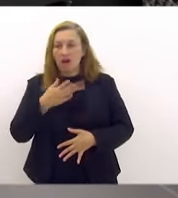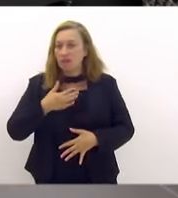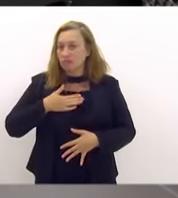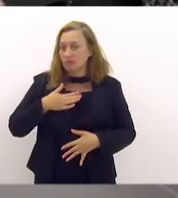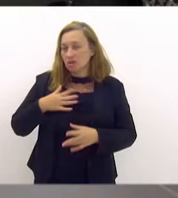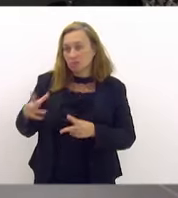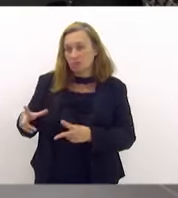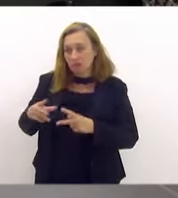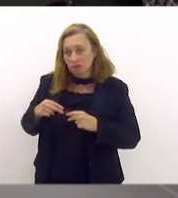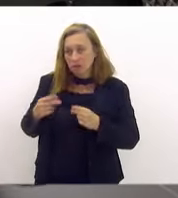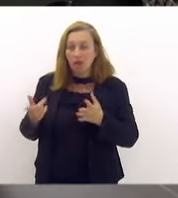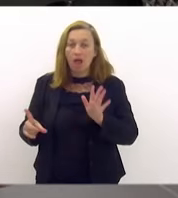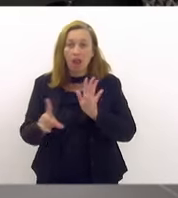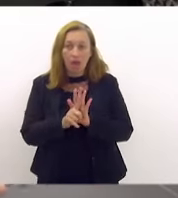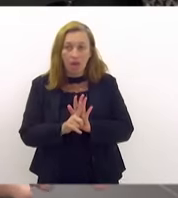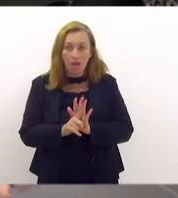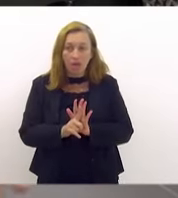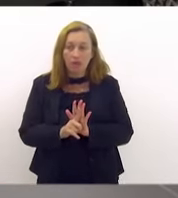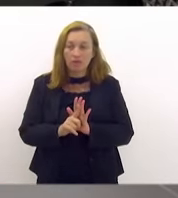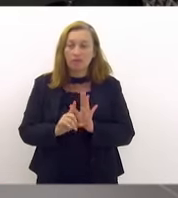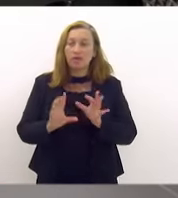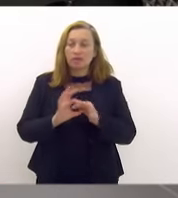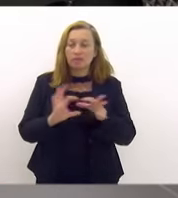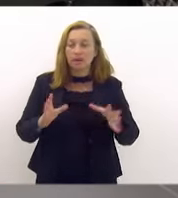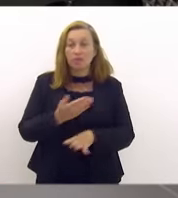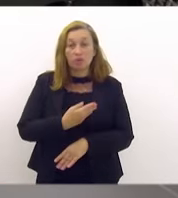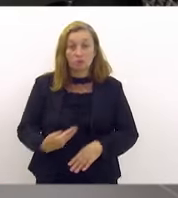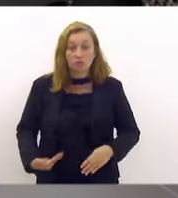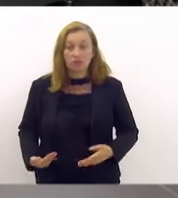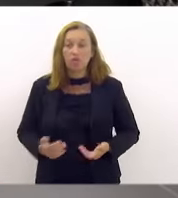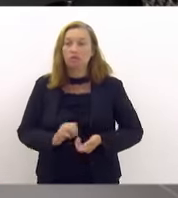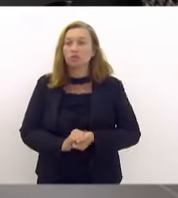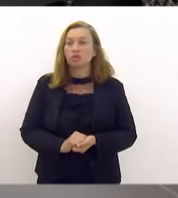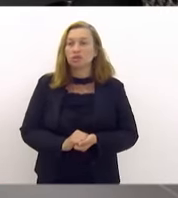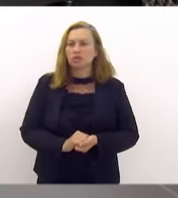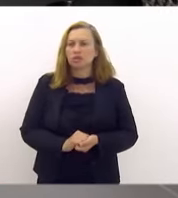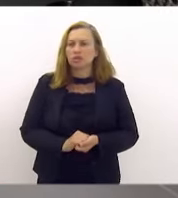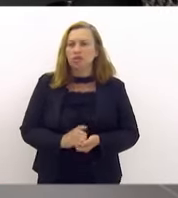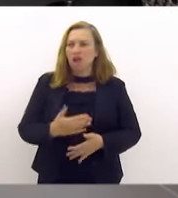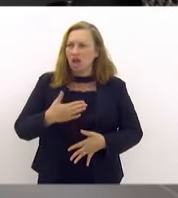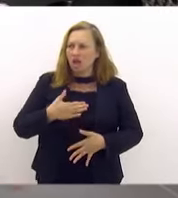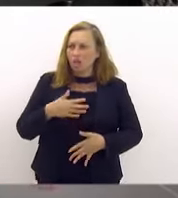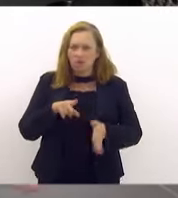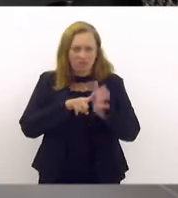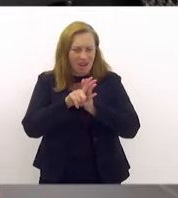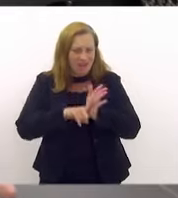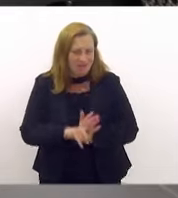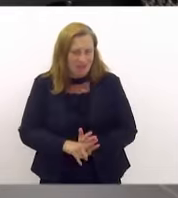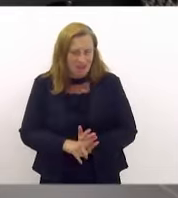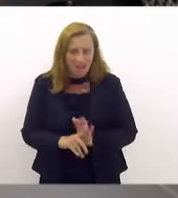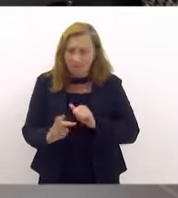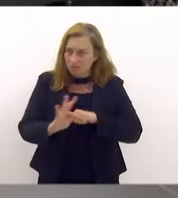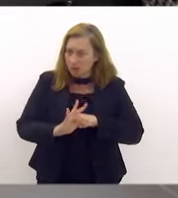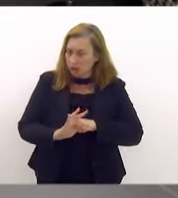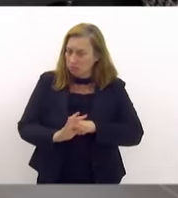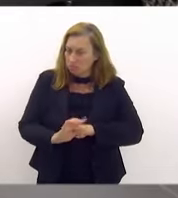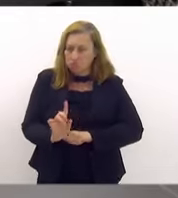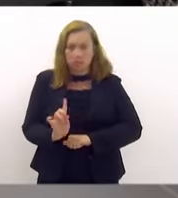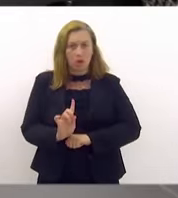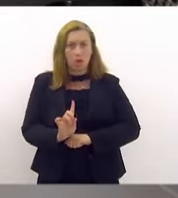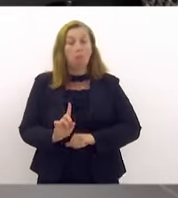inclusive com relação à lei que foi recentemente sancionada pelo Governador que não me cabe essa análise né técnica Eu Posso até